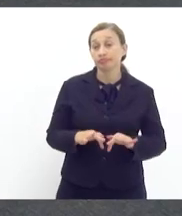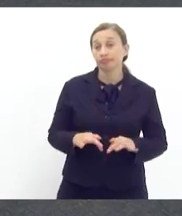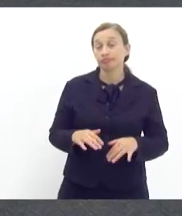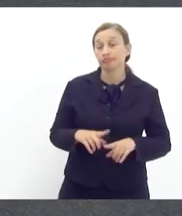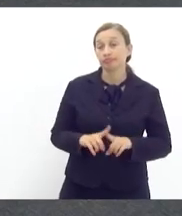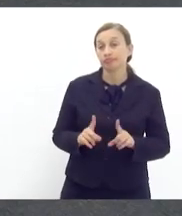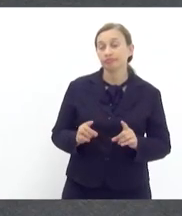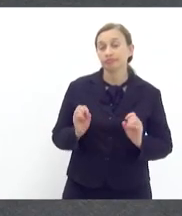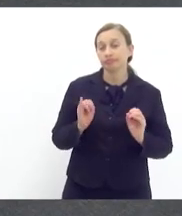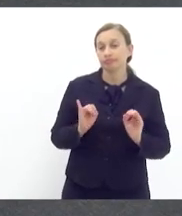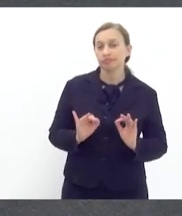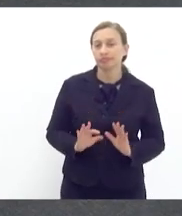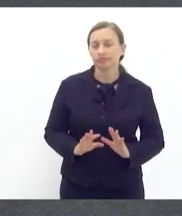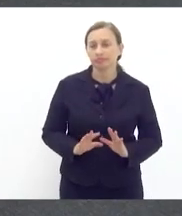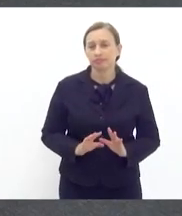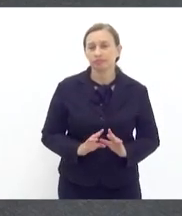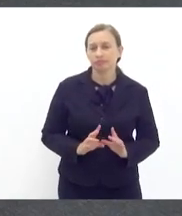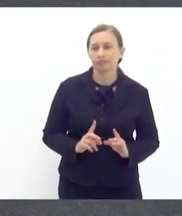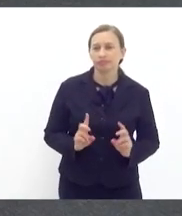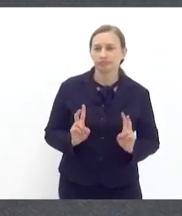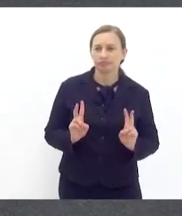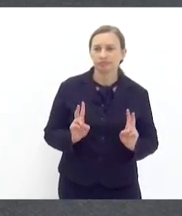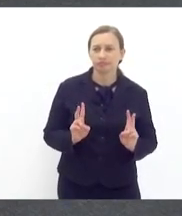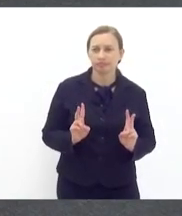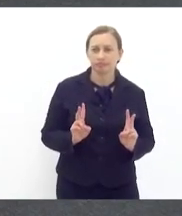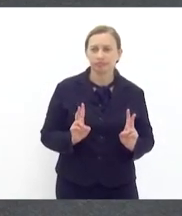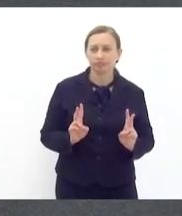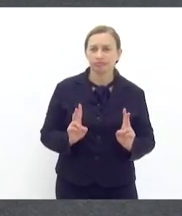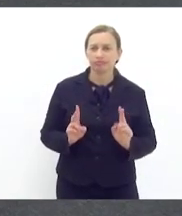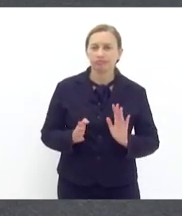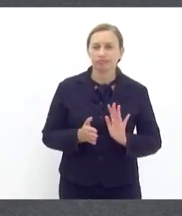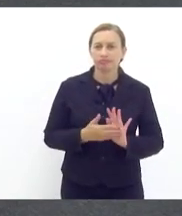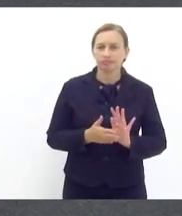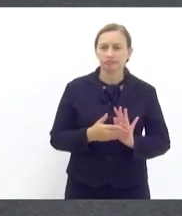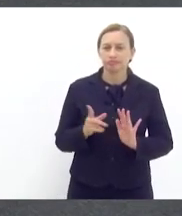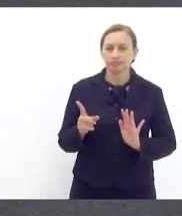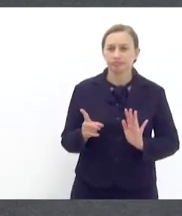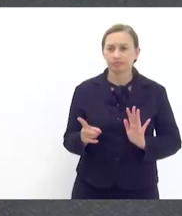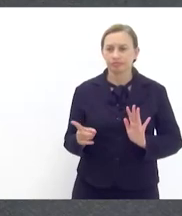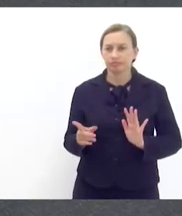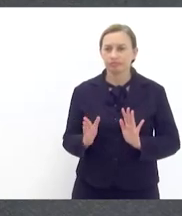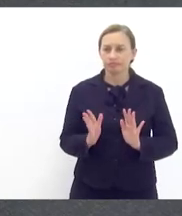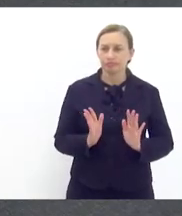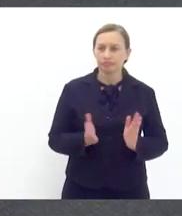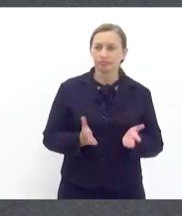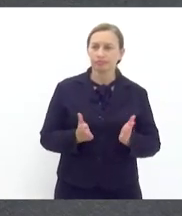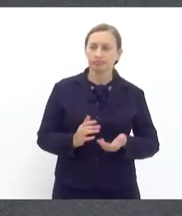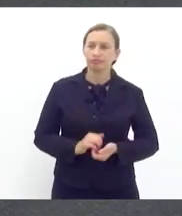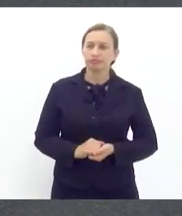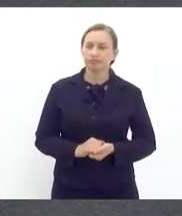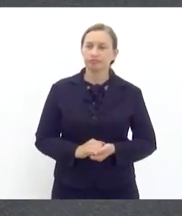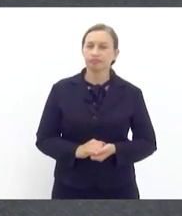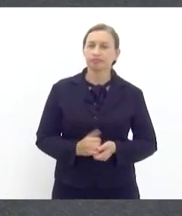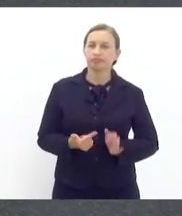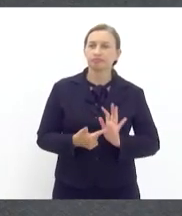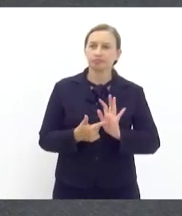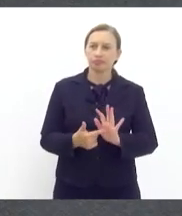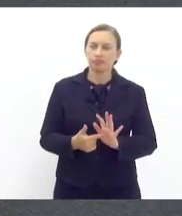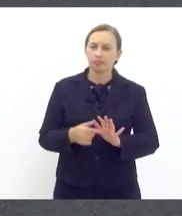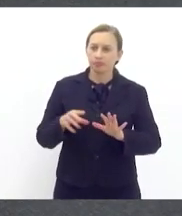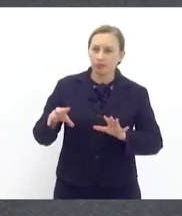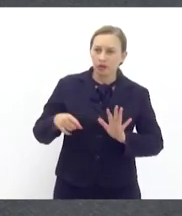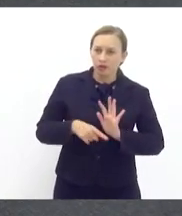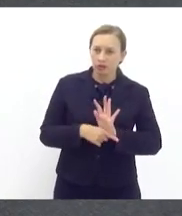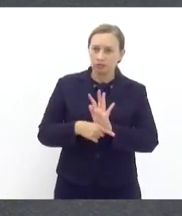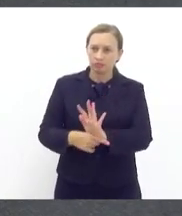detalhe nessa nessa nessa nessa proposição aqui já que na justificativa consta que contribui